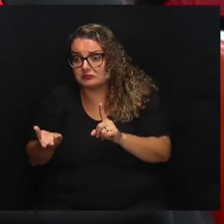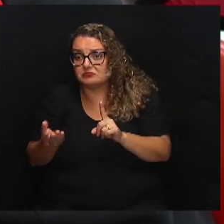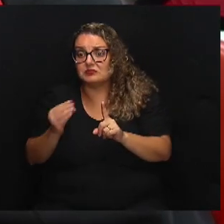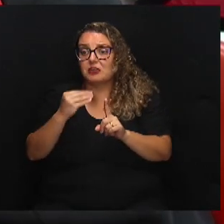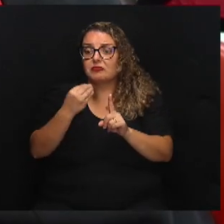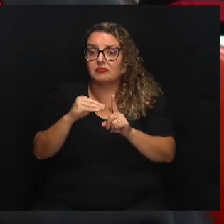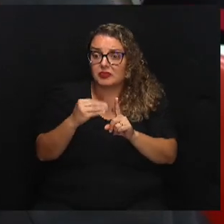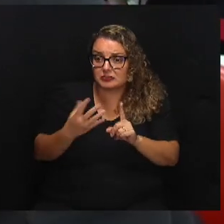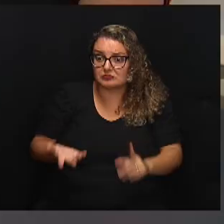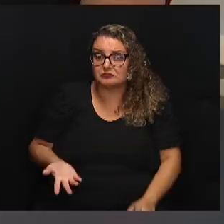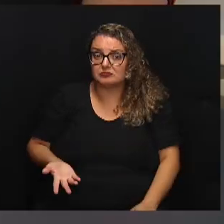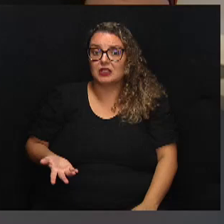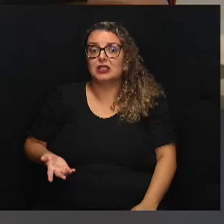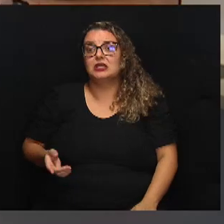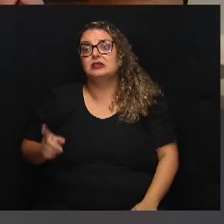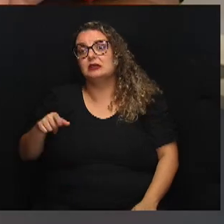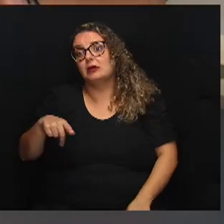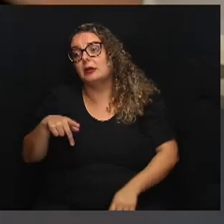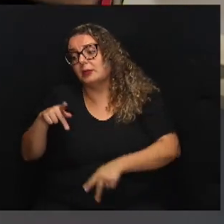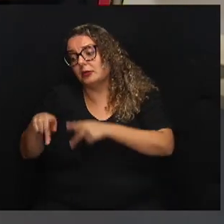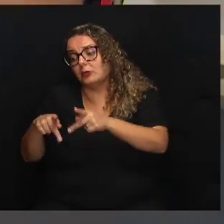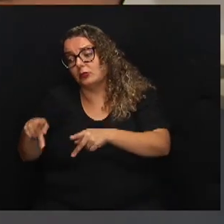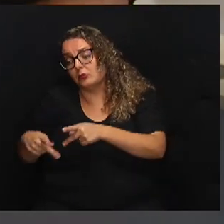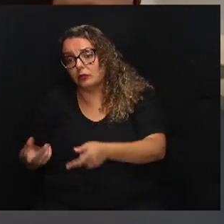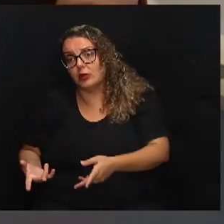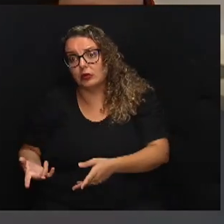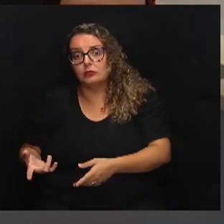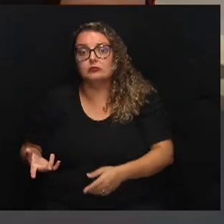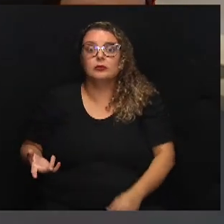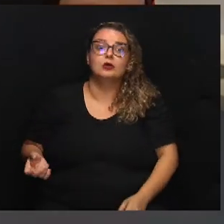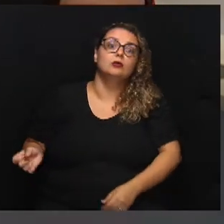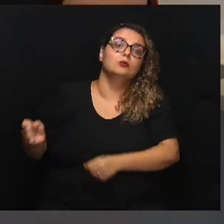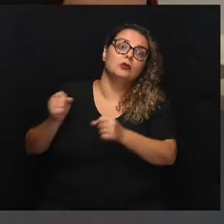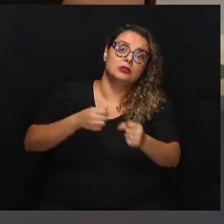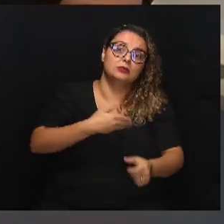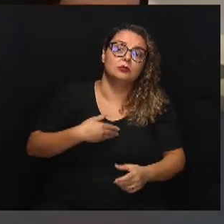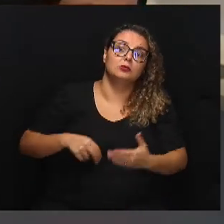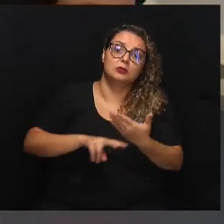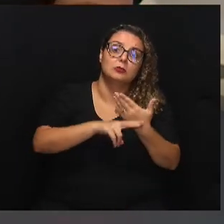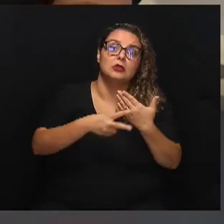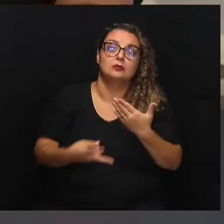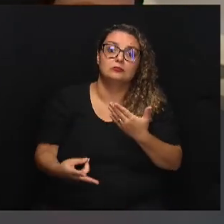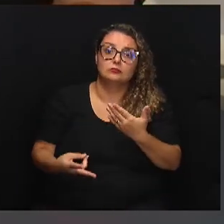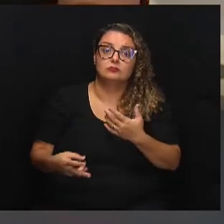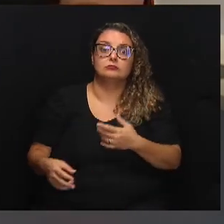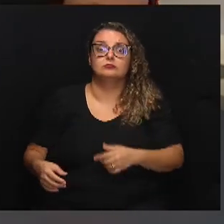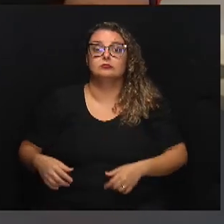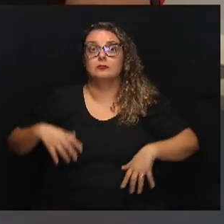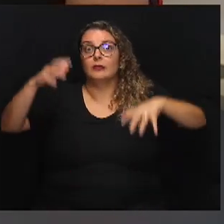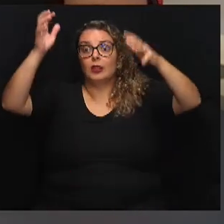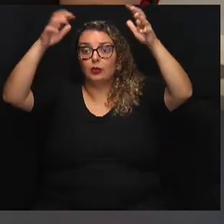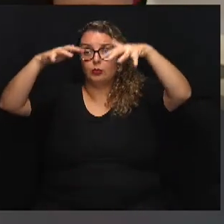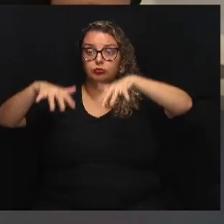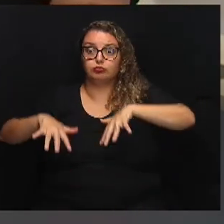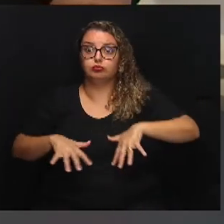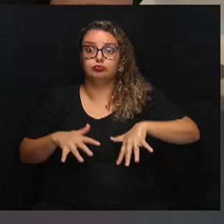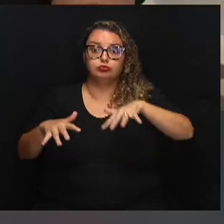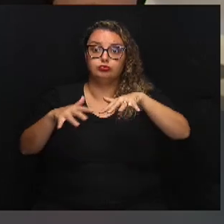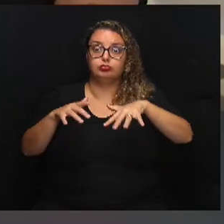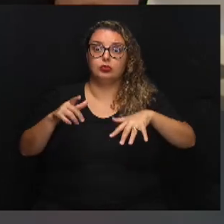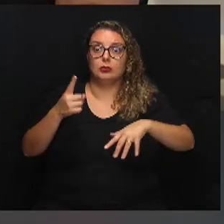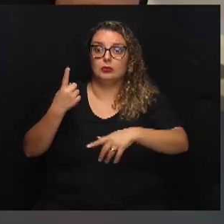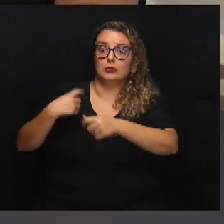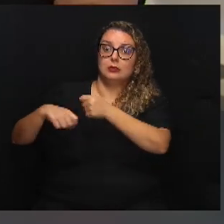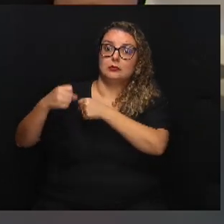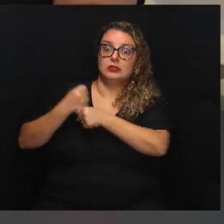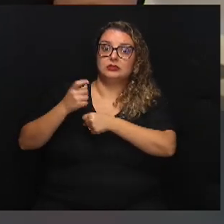poder público. E nós estamos ligando a isso a questão do impacto ambiental. Grandes enchentes, recentemente, coisa de um ano atrás,